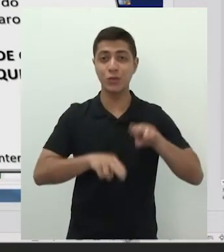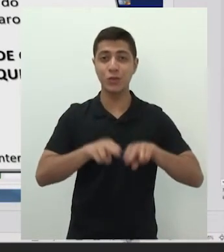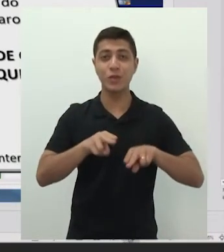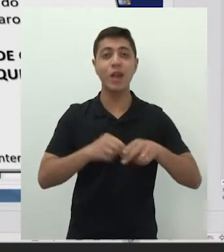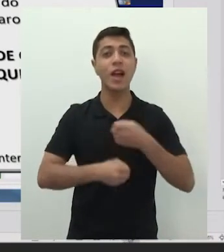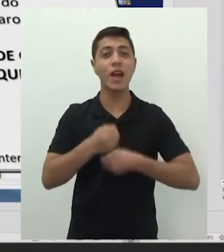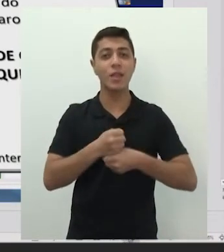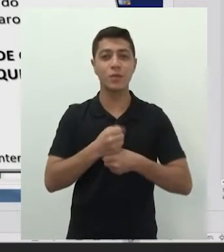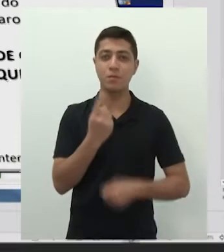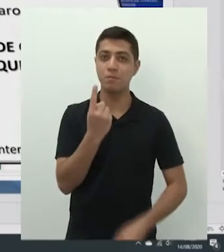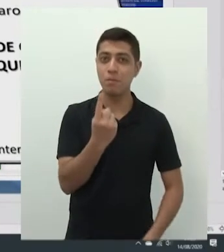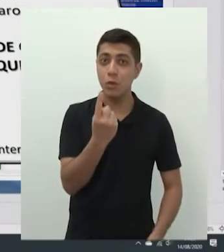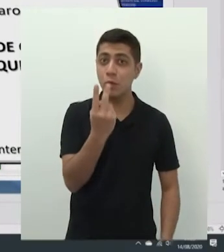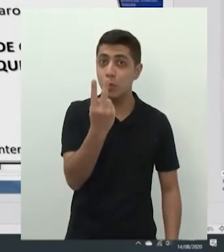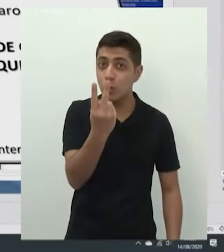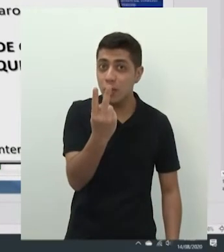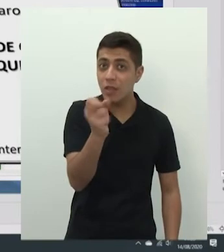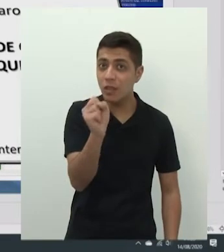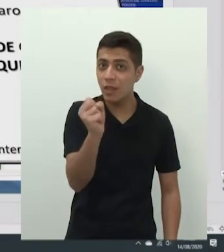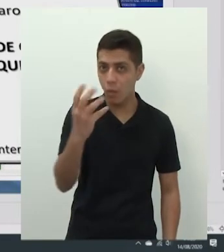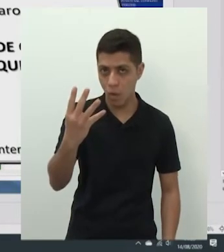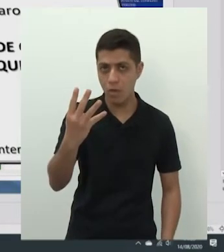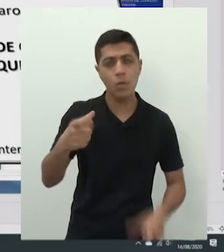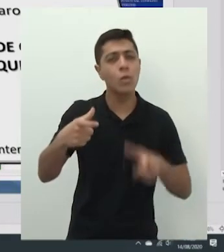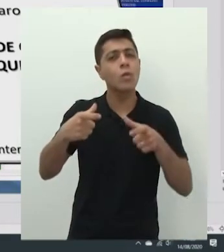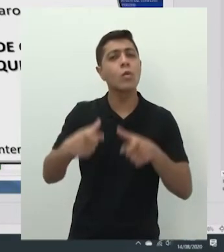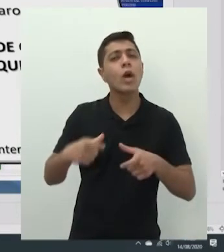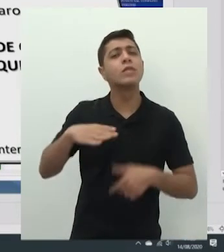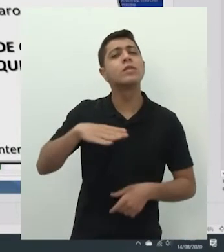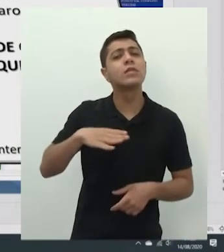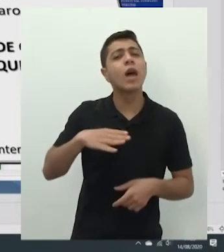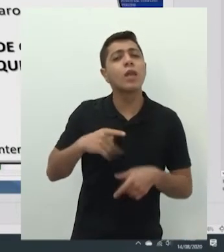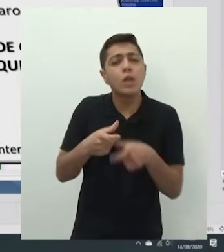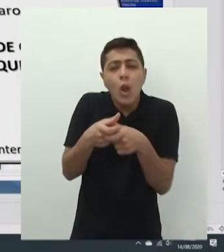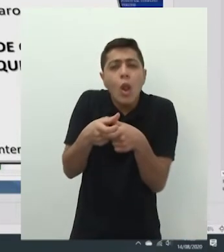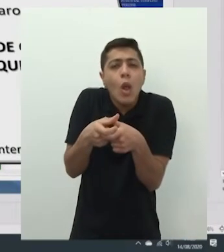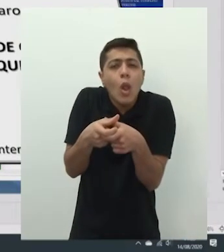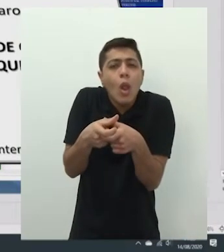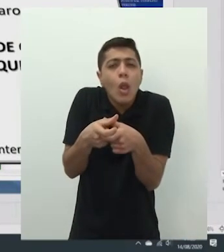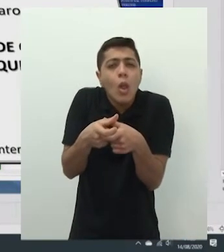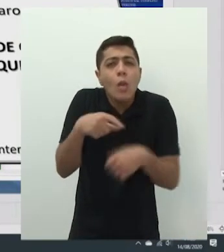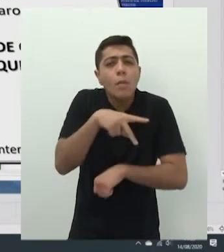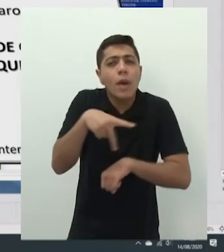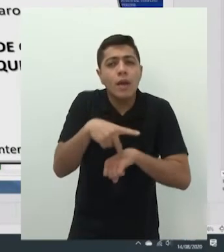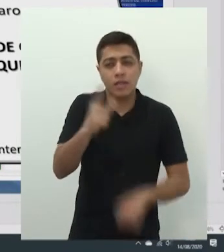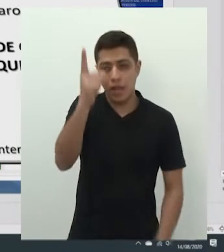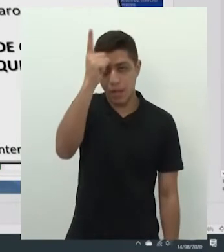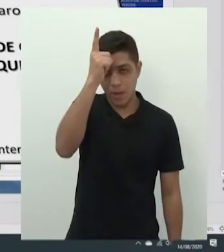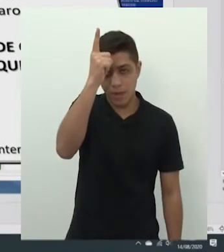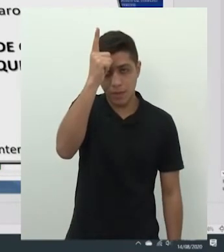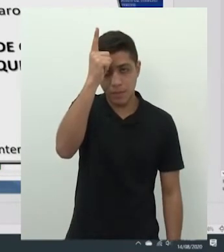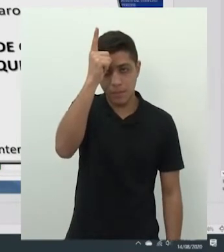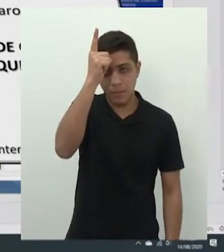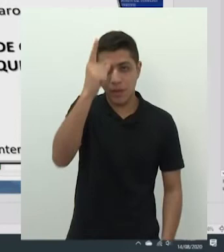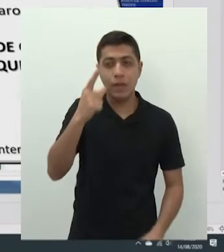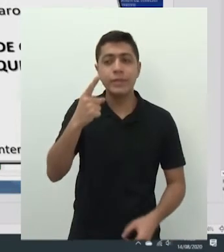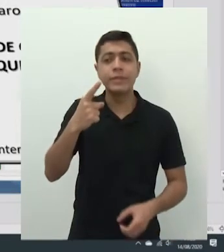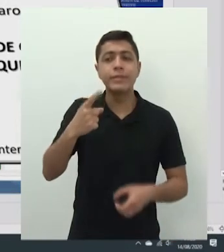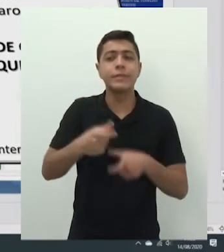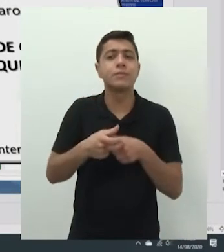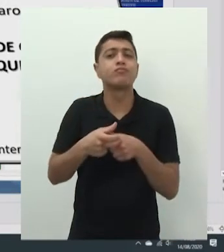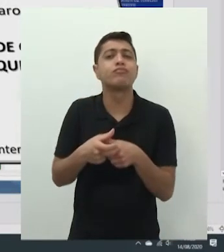1284. Nós estamos numa cidadezinha da Alemanha chamada Hamelin, uma cidade pacata,